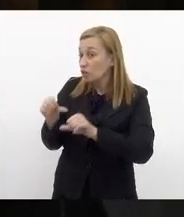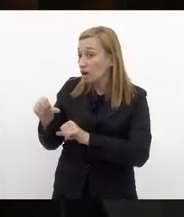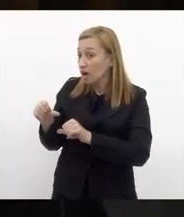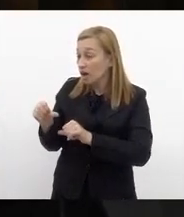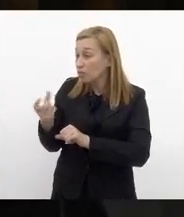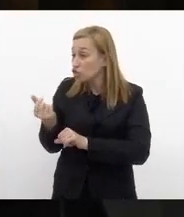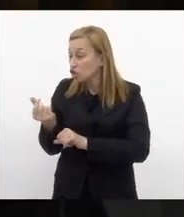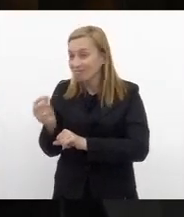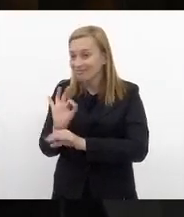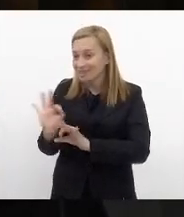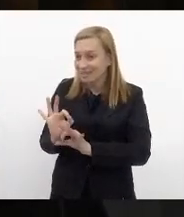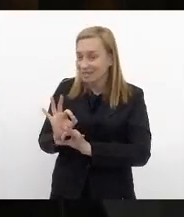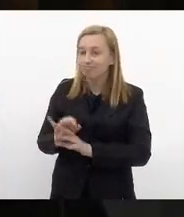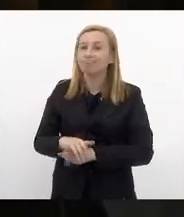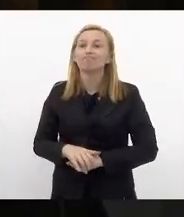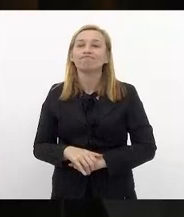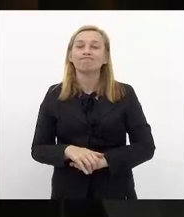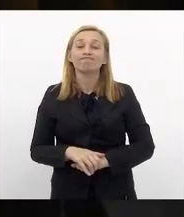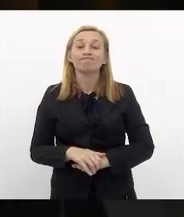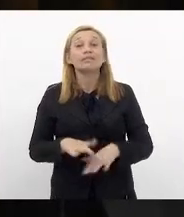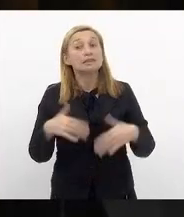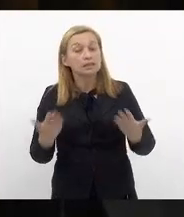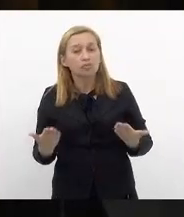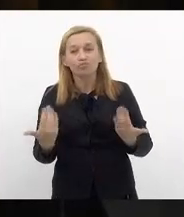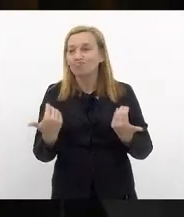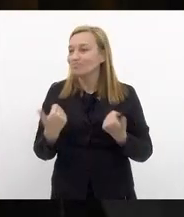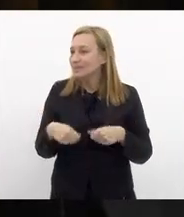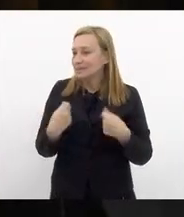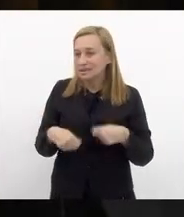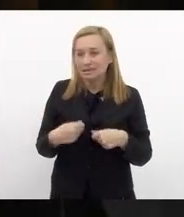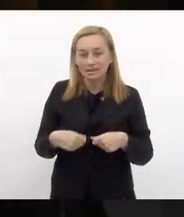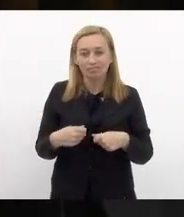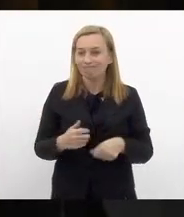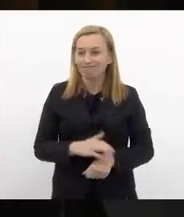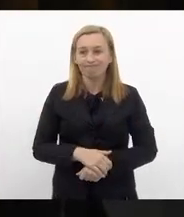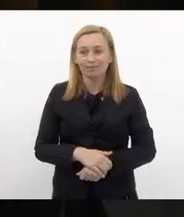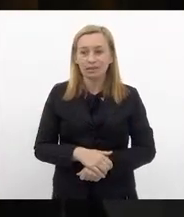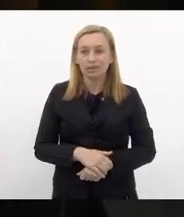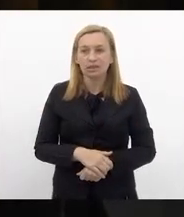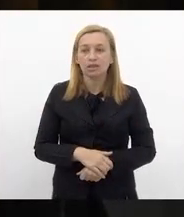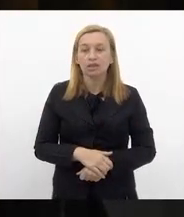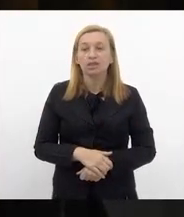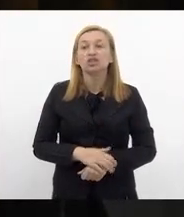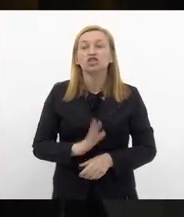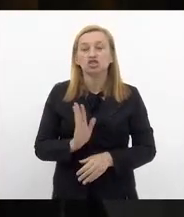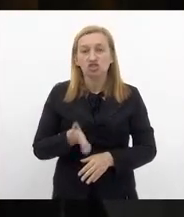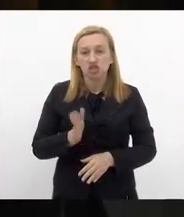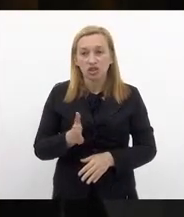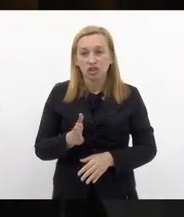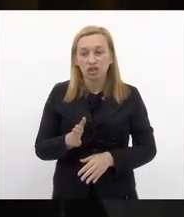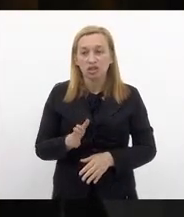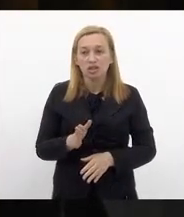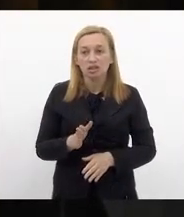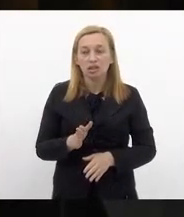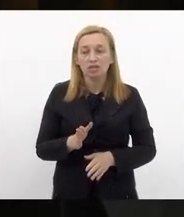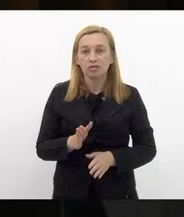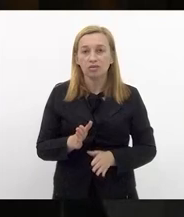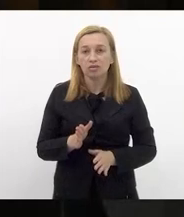trocar por dinheiro. Então, não precisa extinguir a licença-prêmio. É uma medida que já está sendo tomada para a maior parte